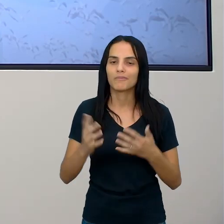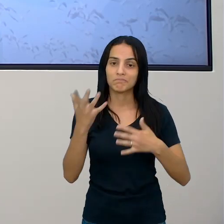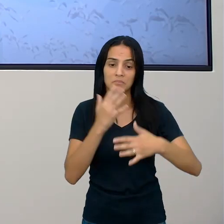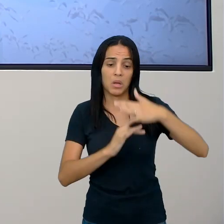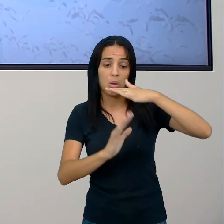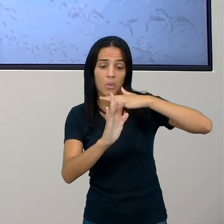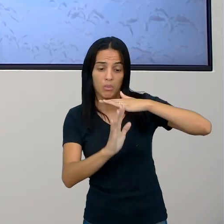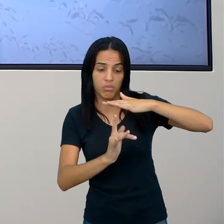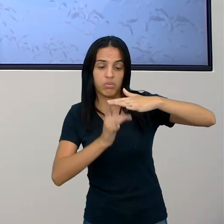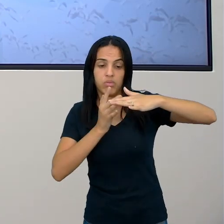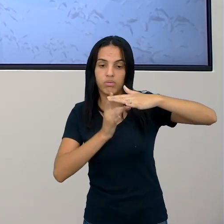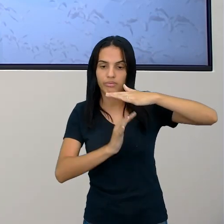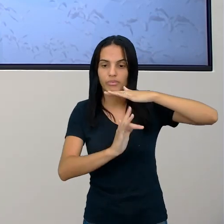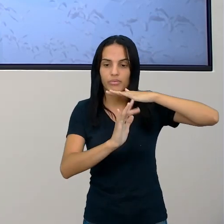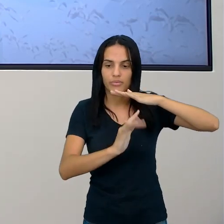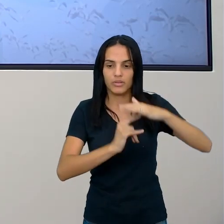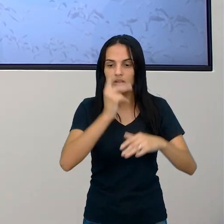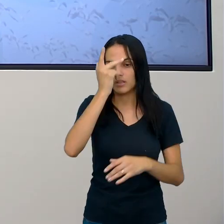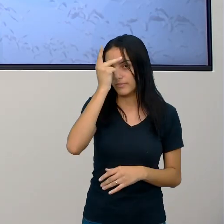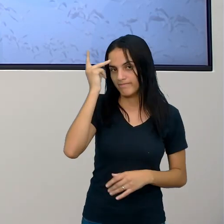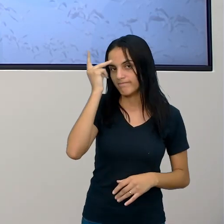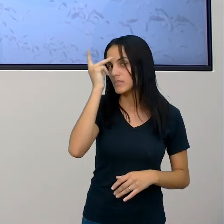de pessoas,